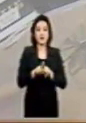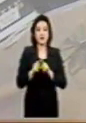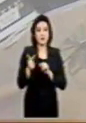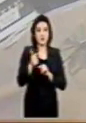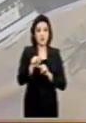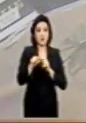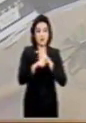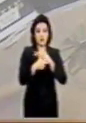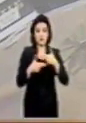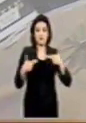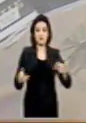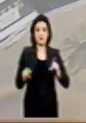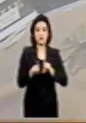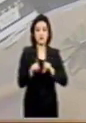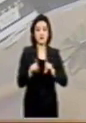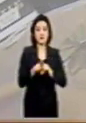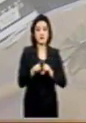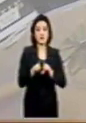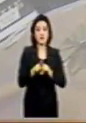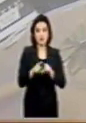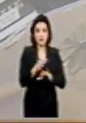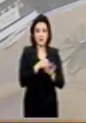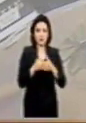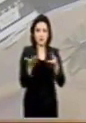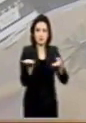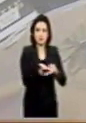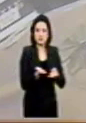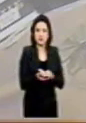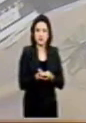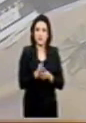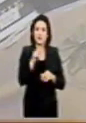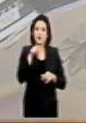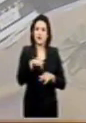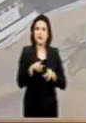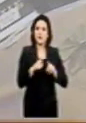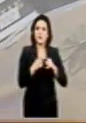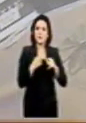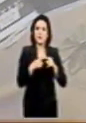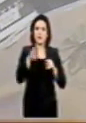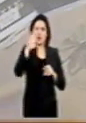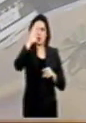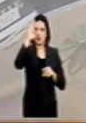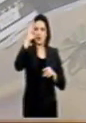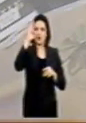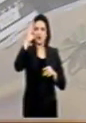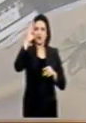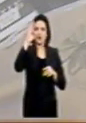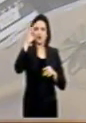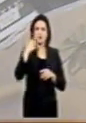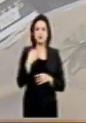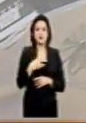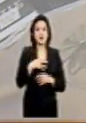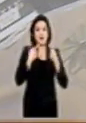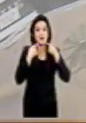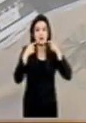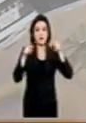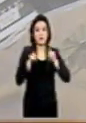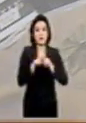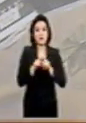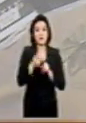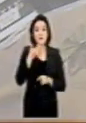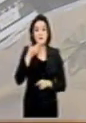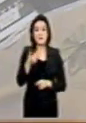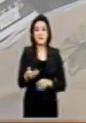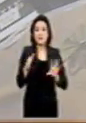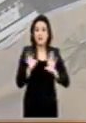sua pronta remessa a esta Corte, devendo a autoridade reclamada proceder à imediata